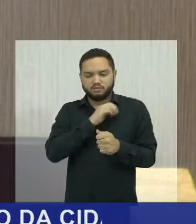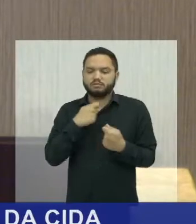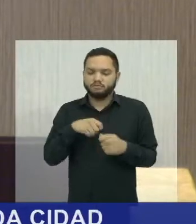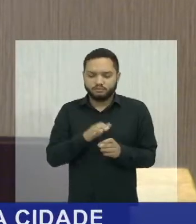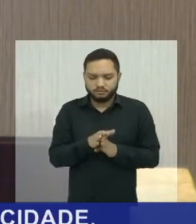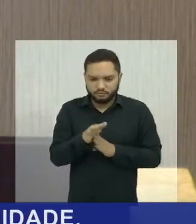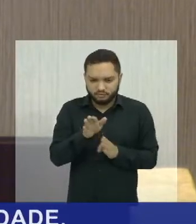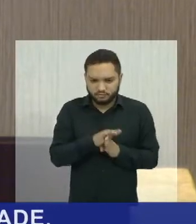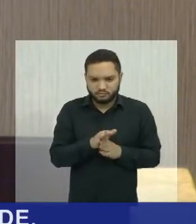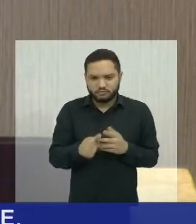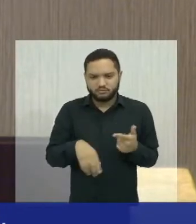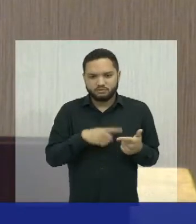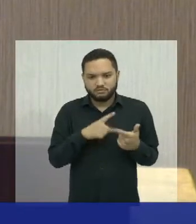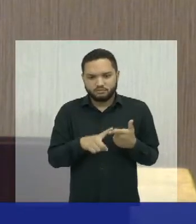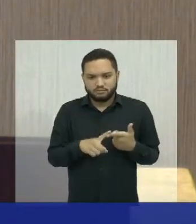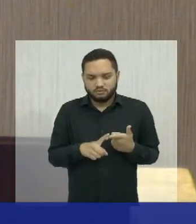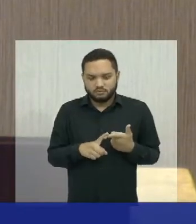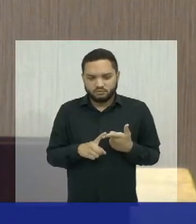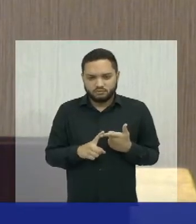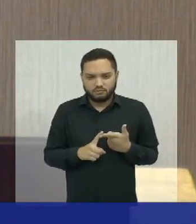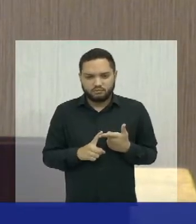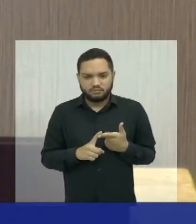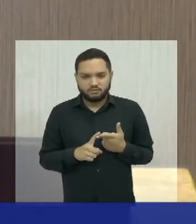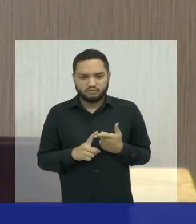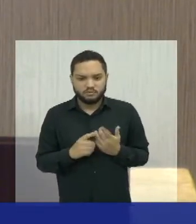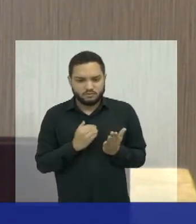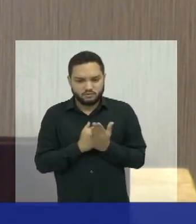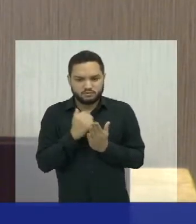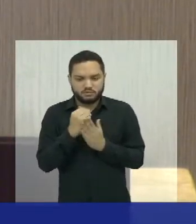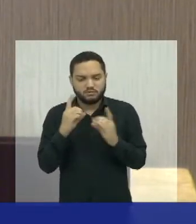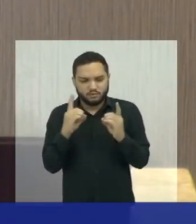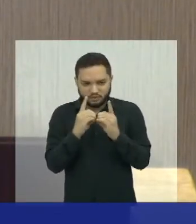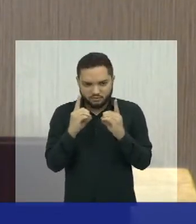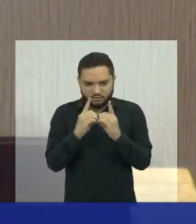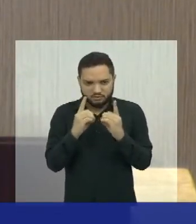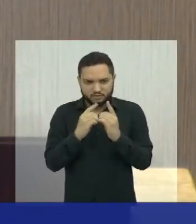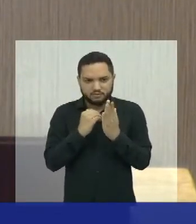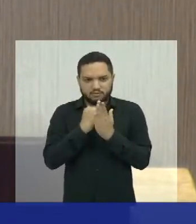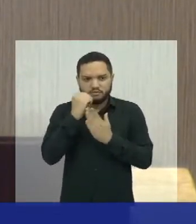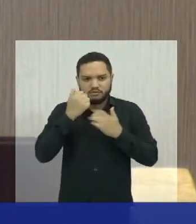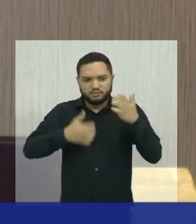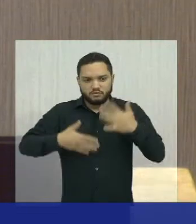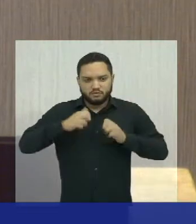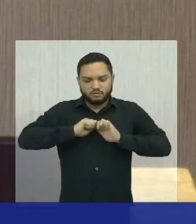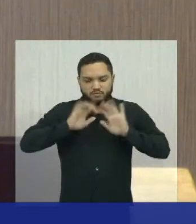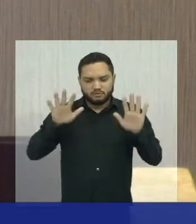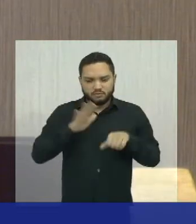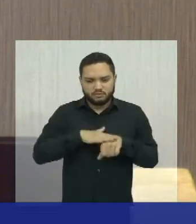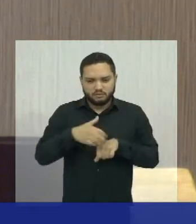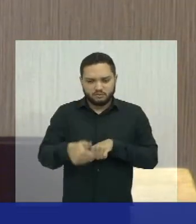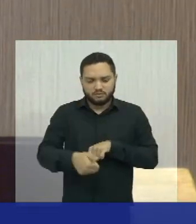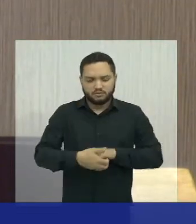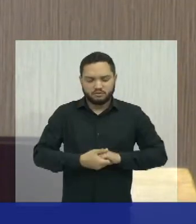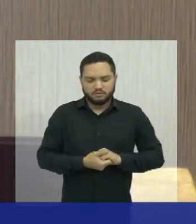orientar. Segunda, bota assim, mais didático, fica legal, né? Fala em